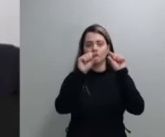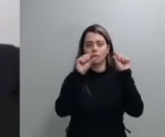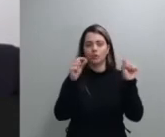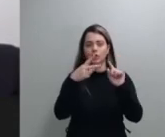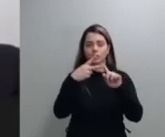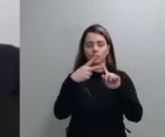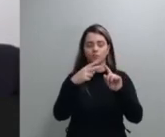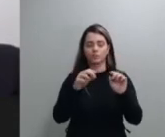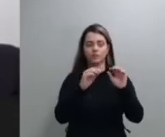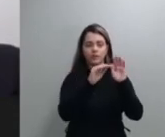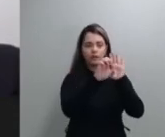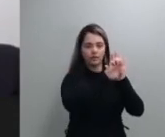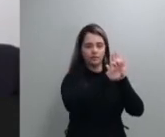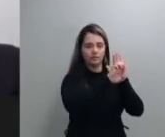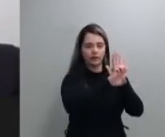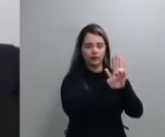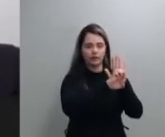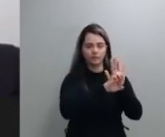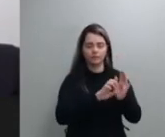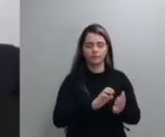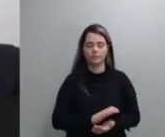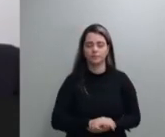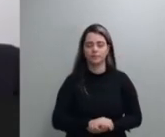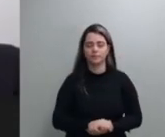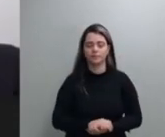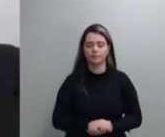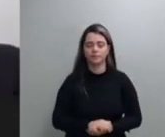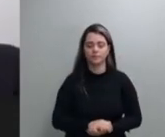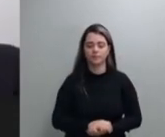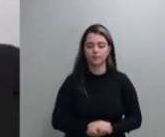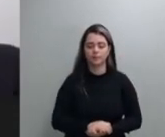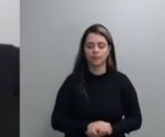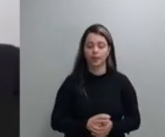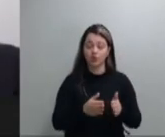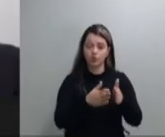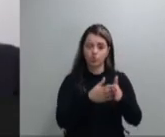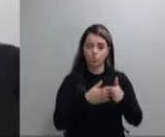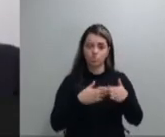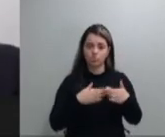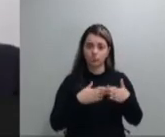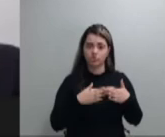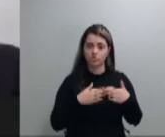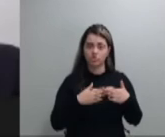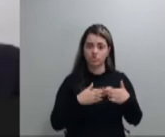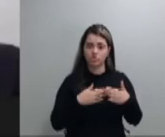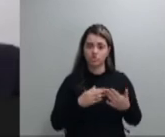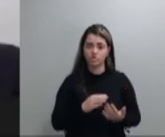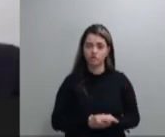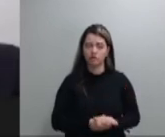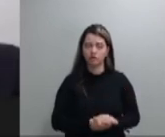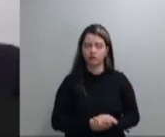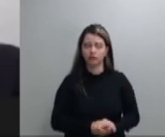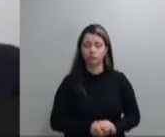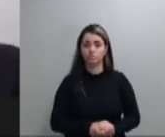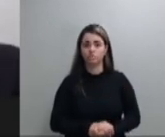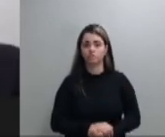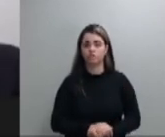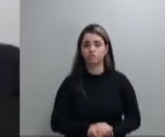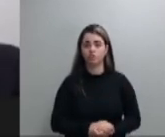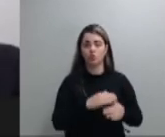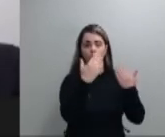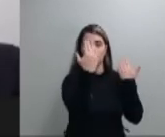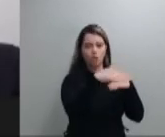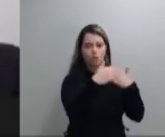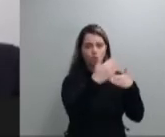termos da jurisprudência afirmada no âmbito deste superior de uma justiça o pedido de assinamento do erário reclama comprovação de lesão efetiva do patrimônio público não